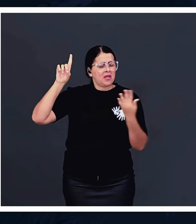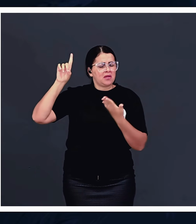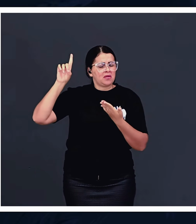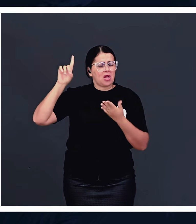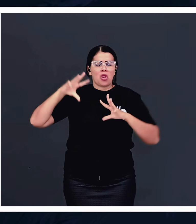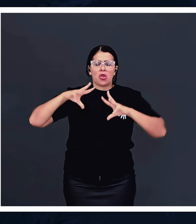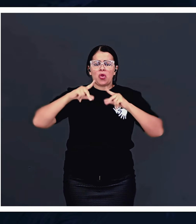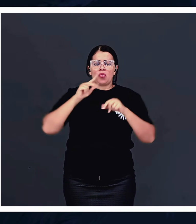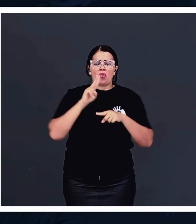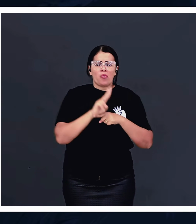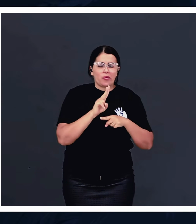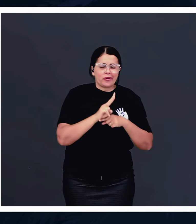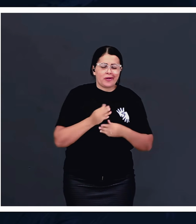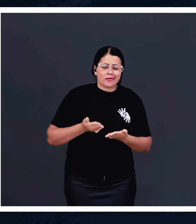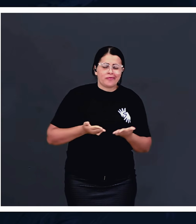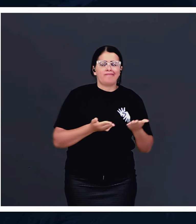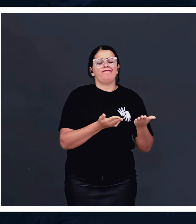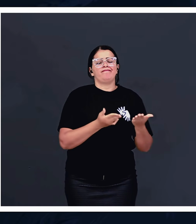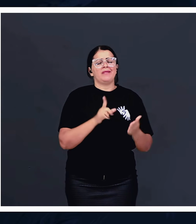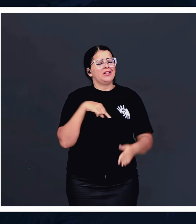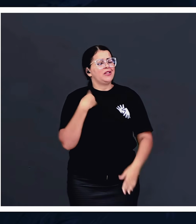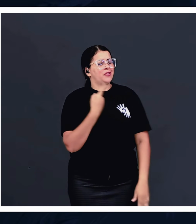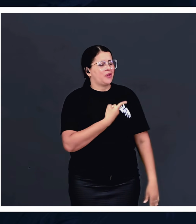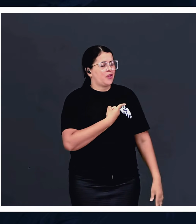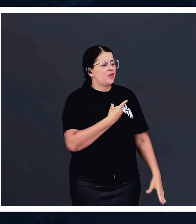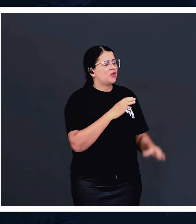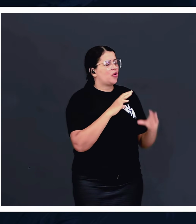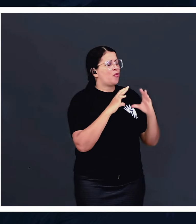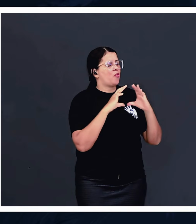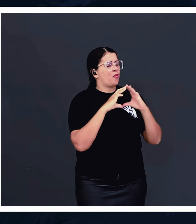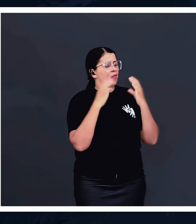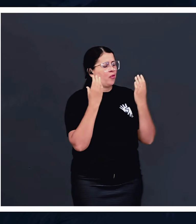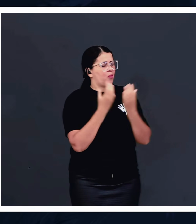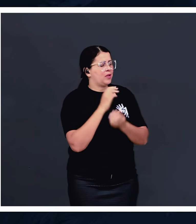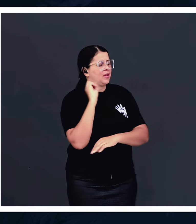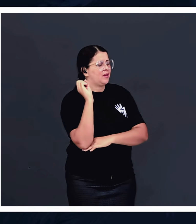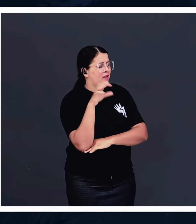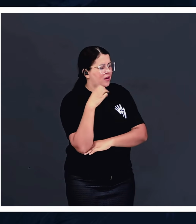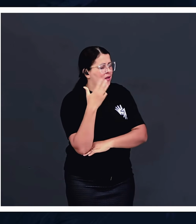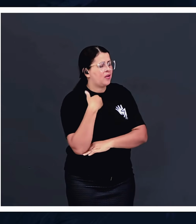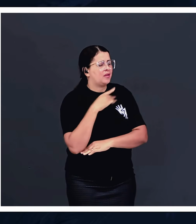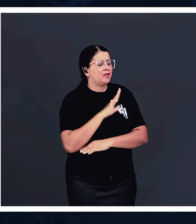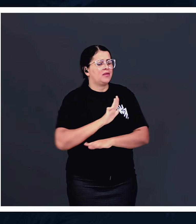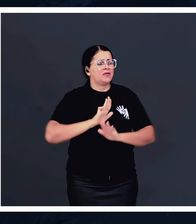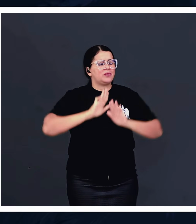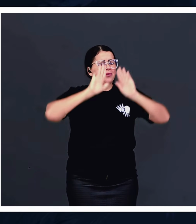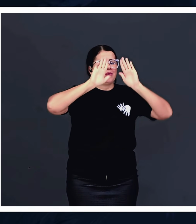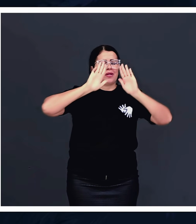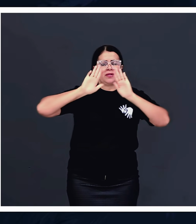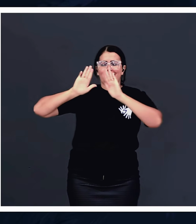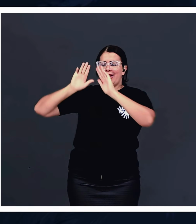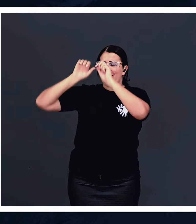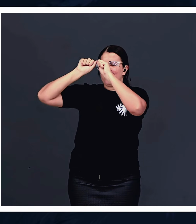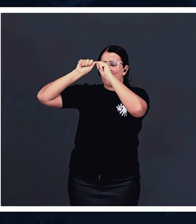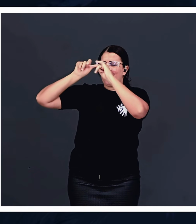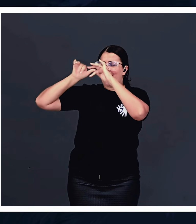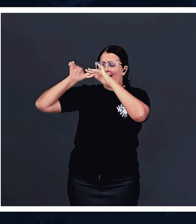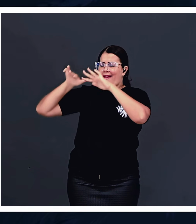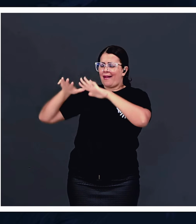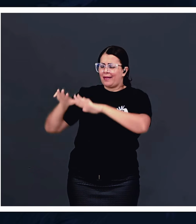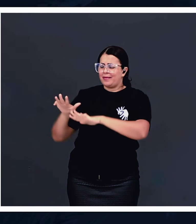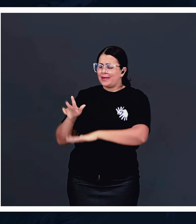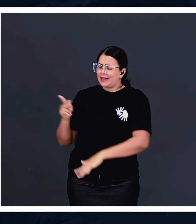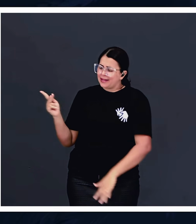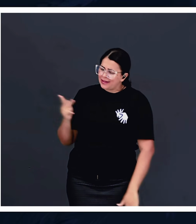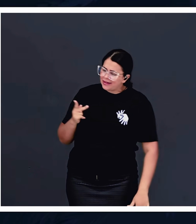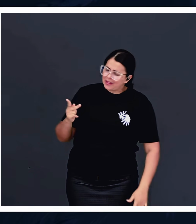todo o cuidado dado a eles. E nós, como igreja, estendemos nossas mãos sobre eles, intercedendo para que eles,